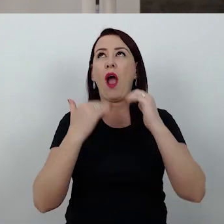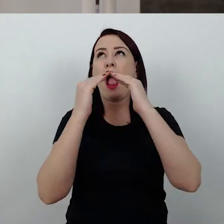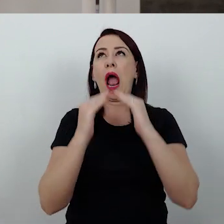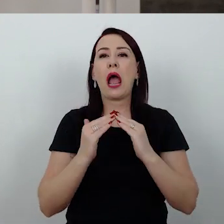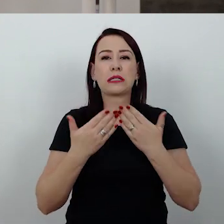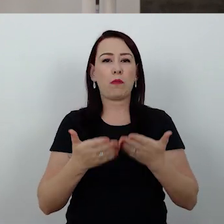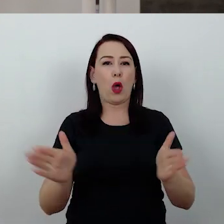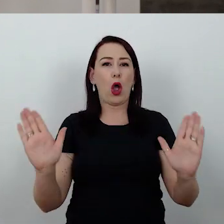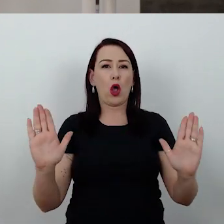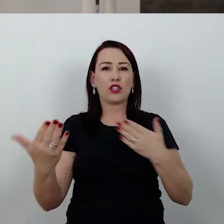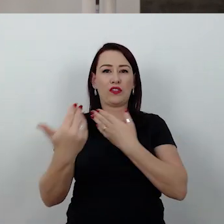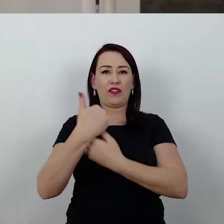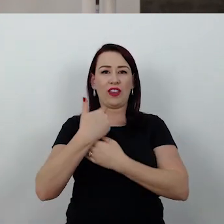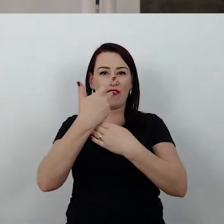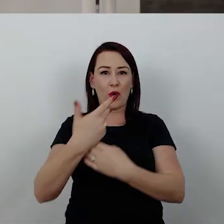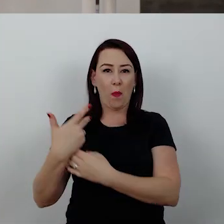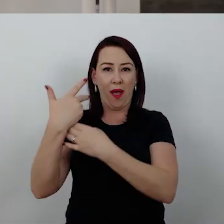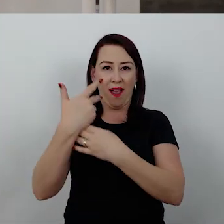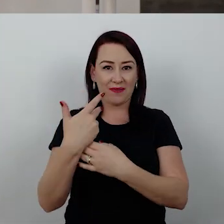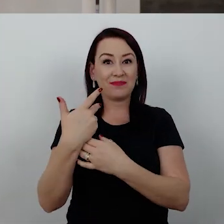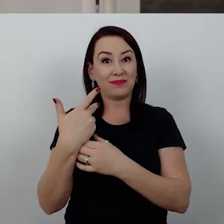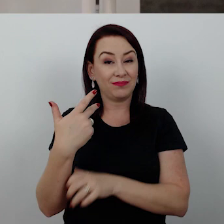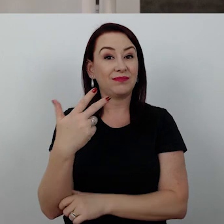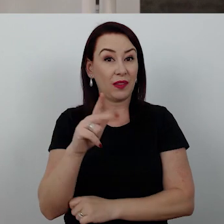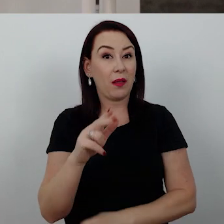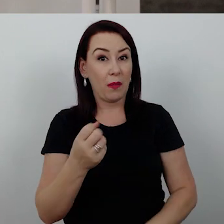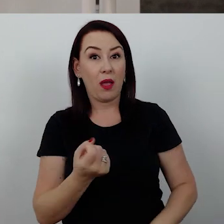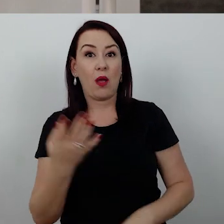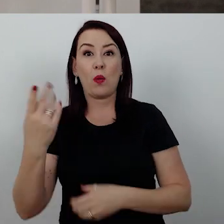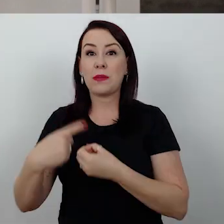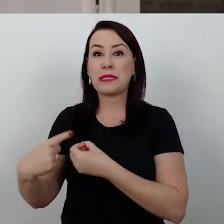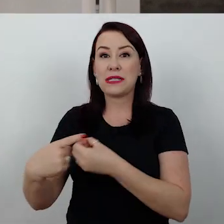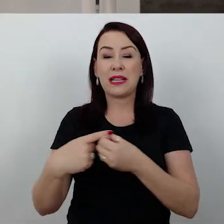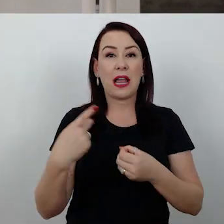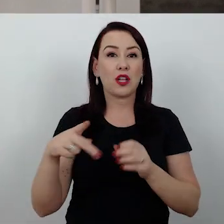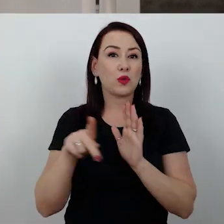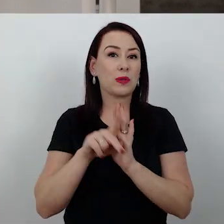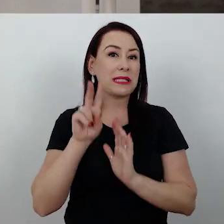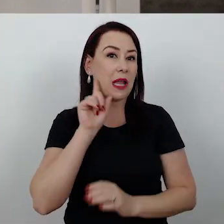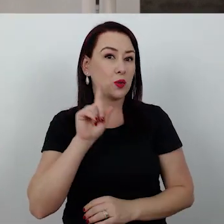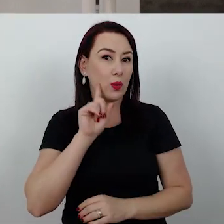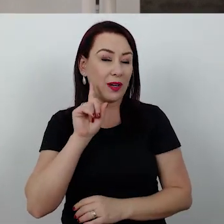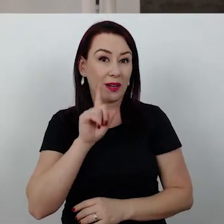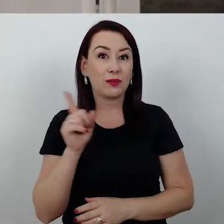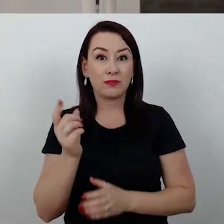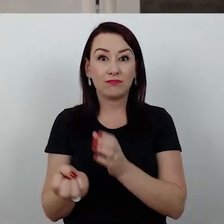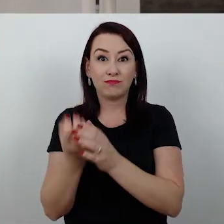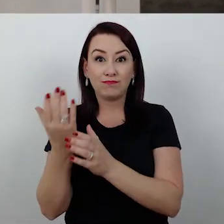para a filmagem, né? O mesmo acontece em várias cidades dos Estados Unidos, né? A criação da Film